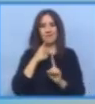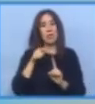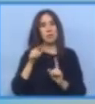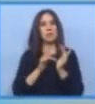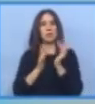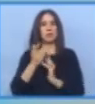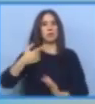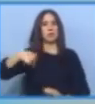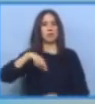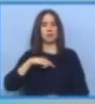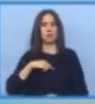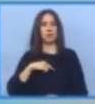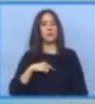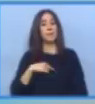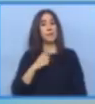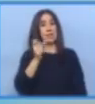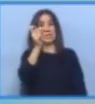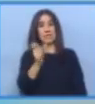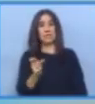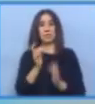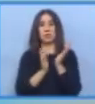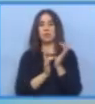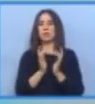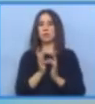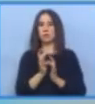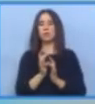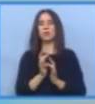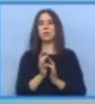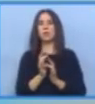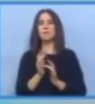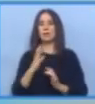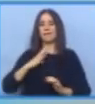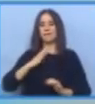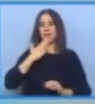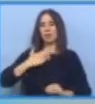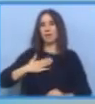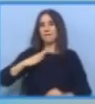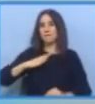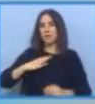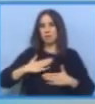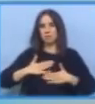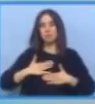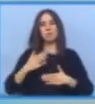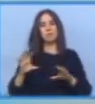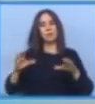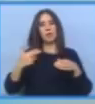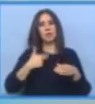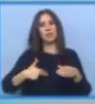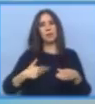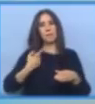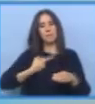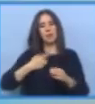Cristo. E é este Cristo que, digamos, que nos interpela, e me interpela a comunidade cristã a